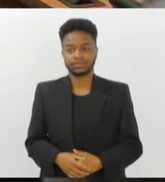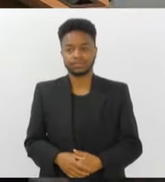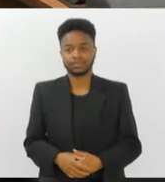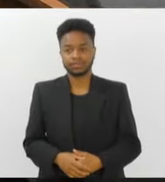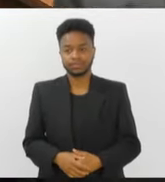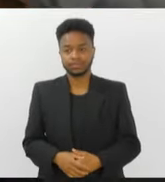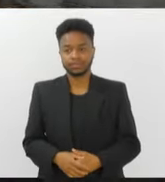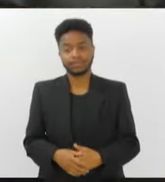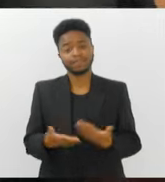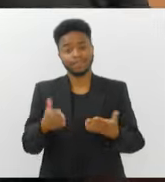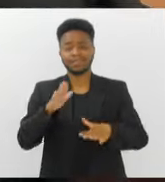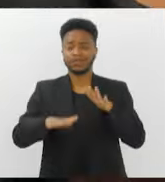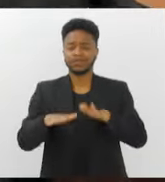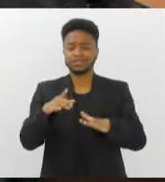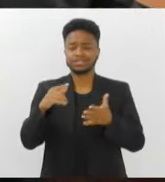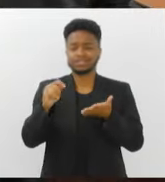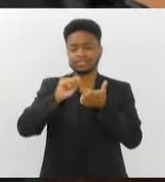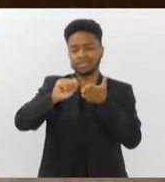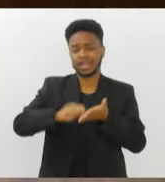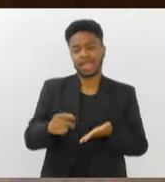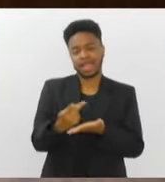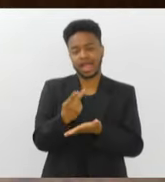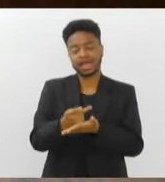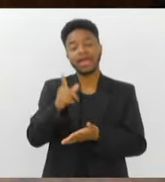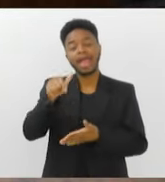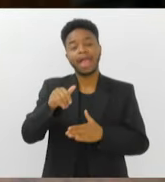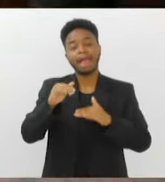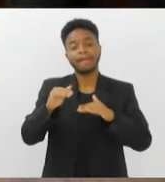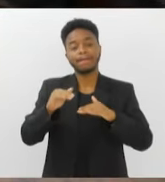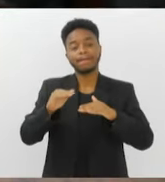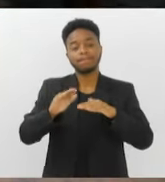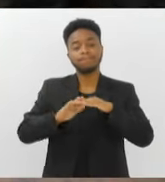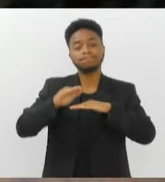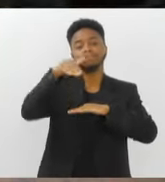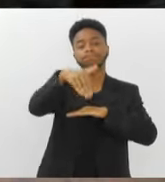tido algum erro de digitação. Uma ponte ou um túnel? Não, é uma ponte.